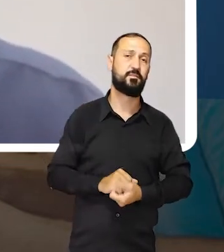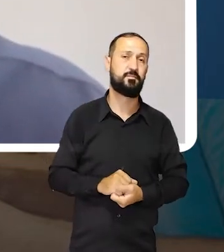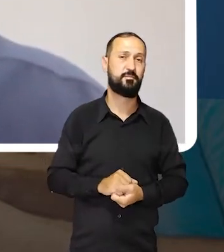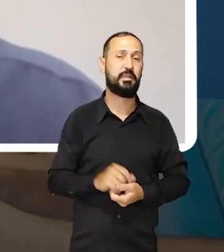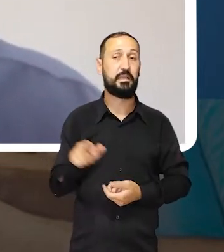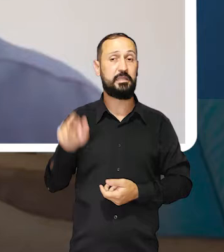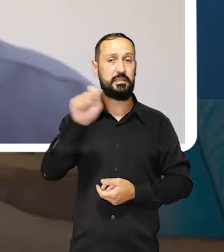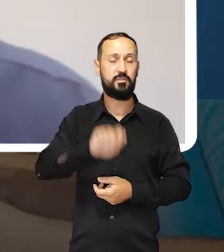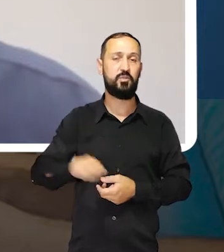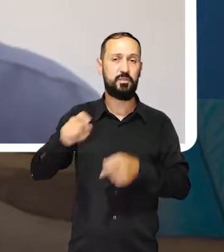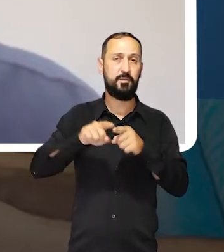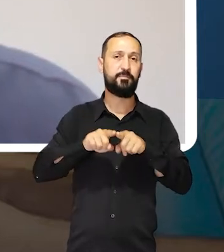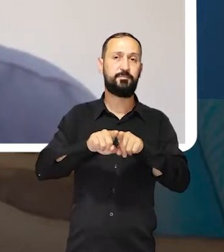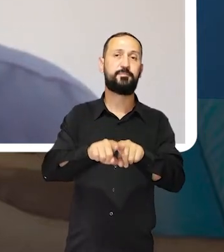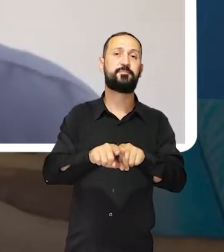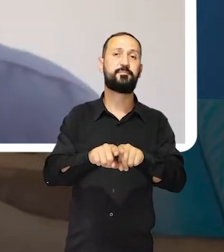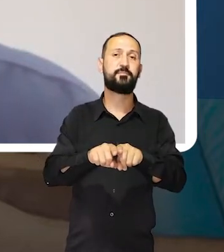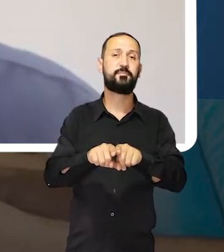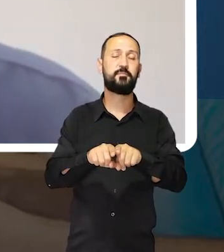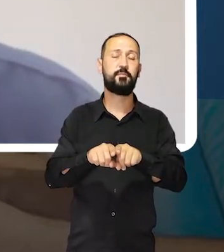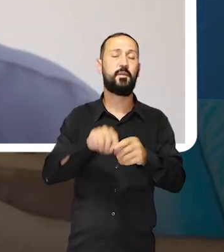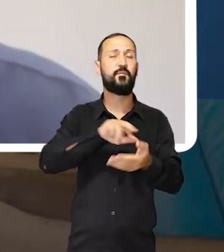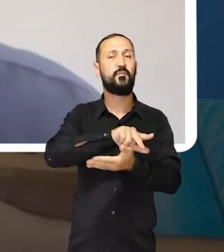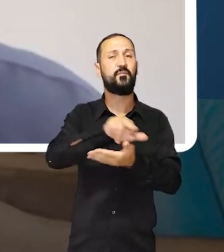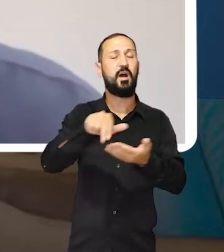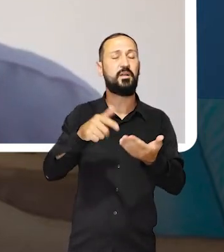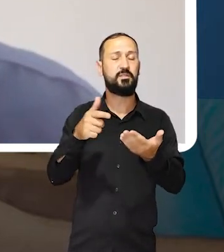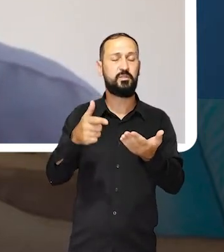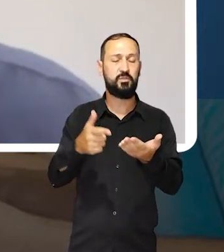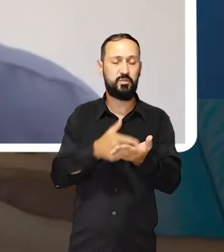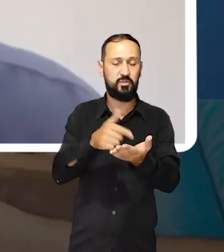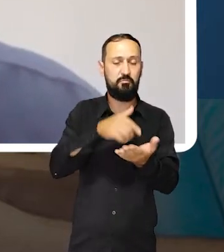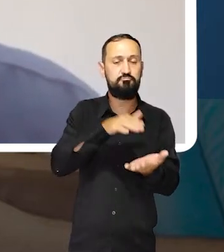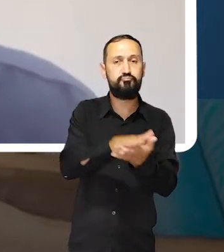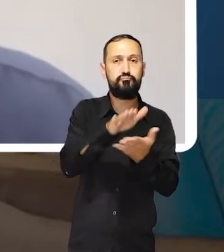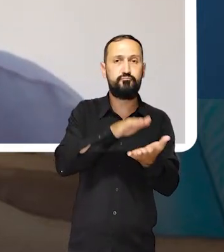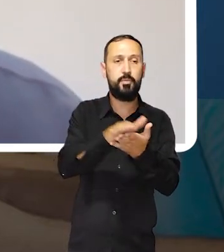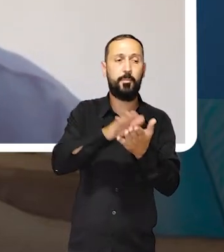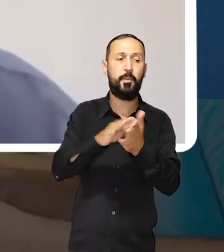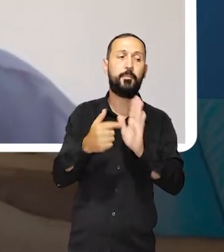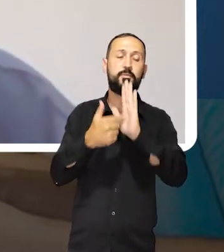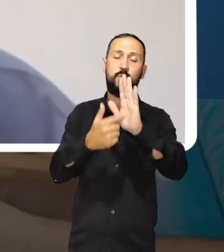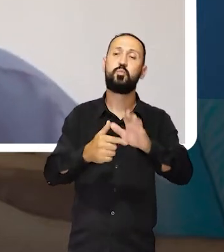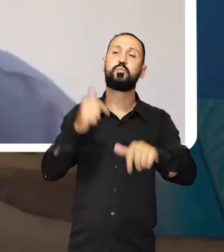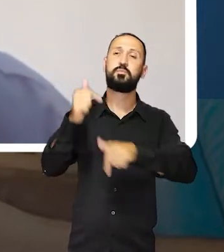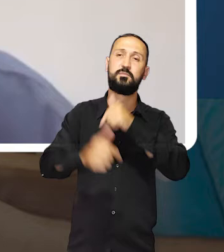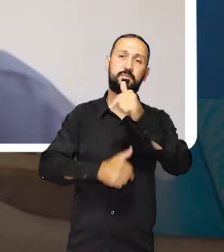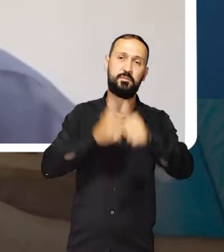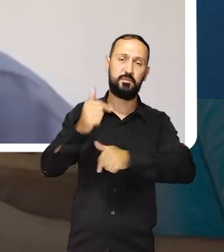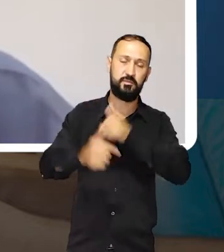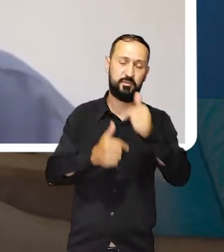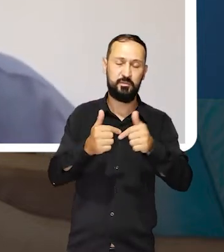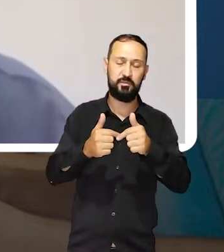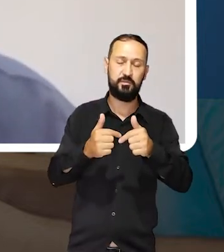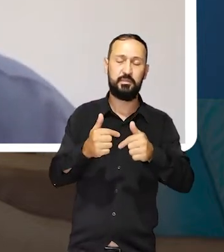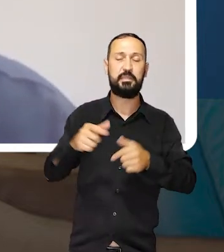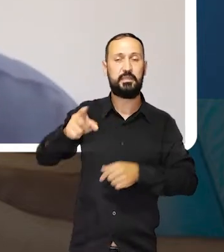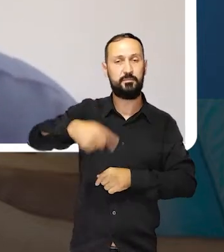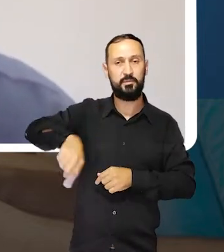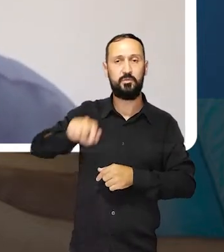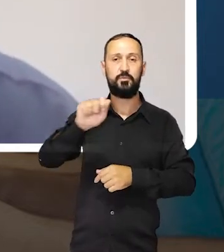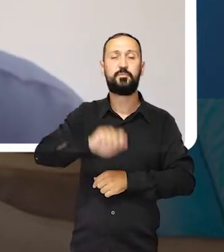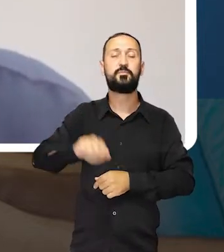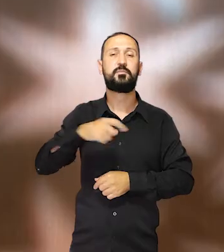livro do escritor associado, e temos várias publicações também para mostrar o trabalho literário de